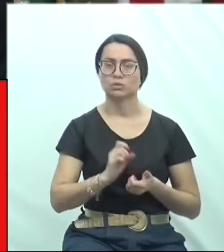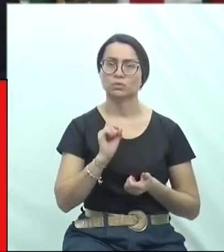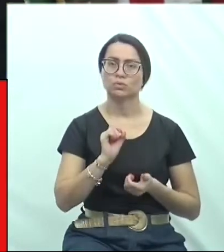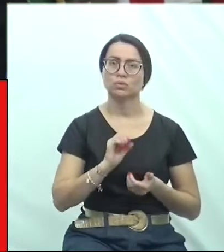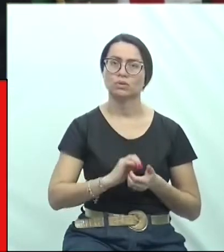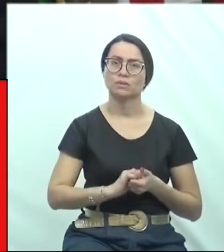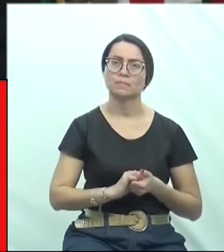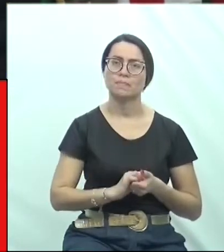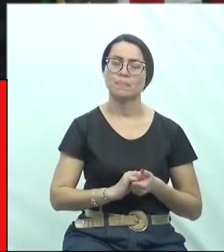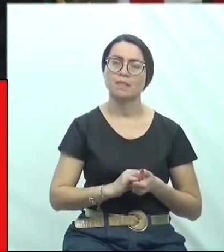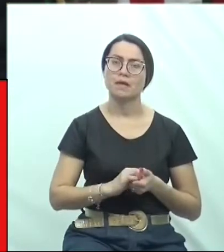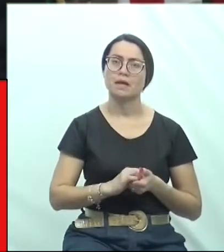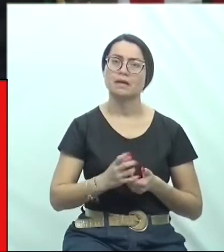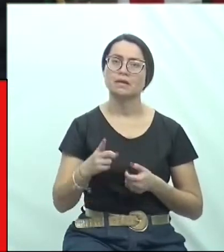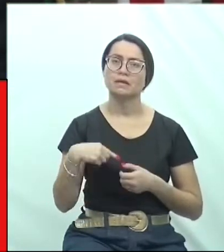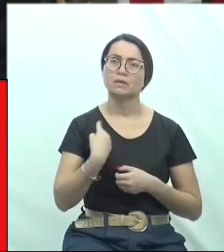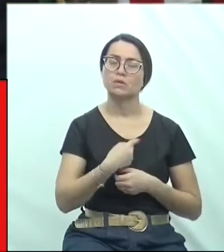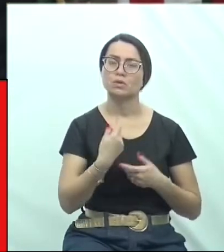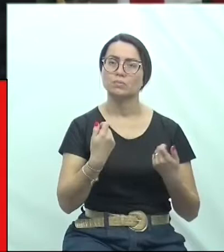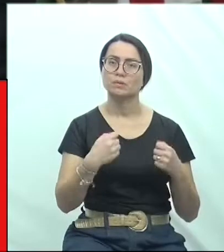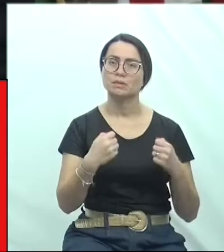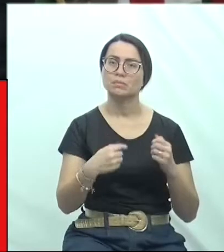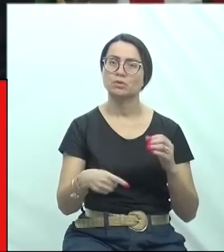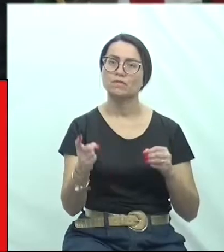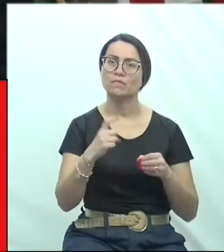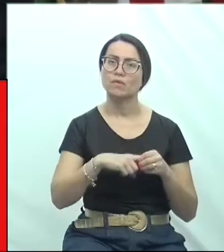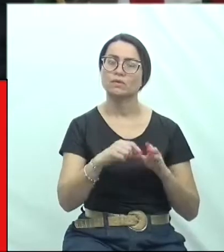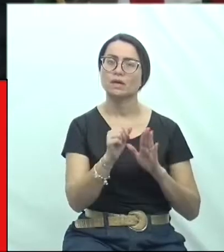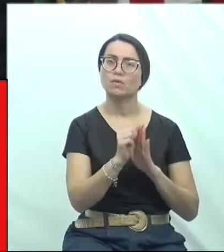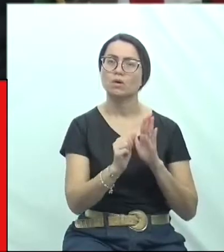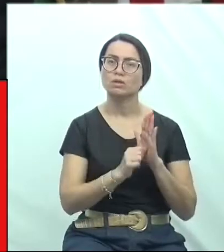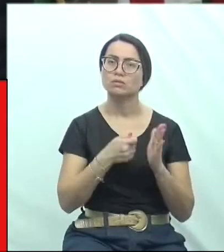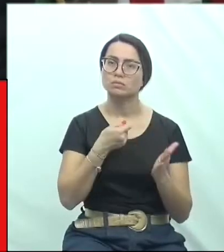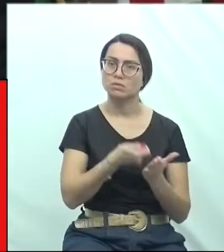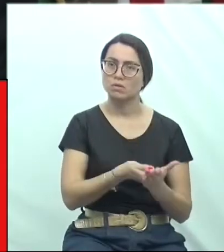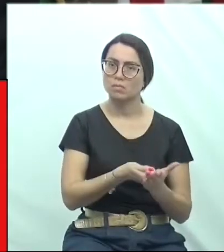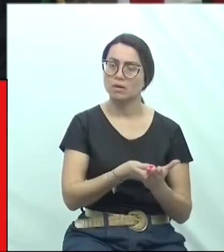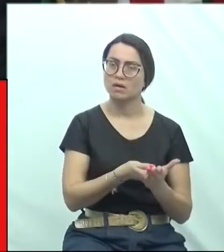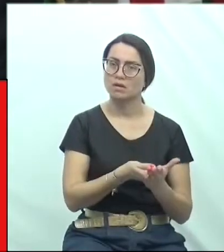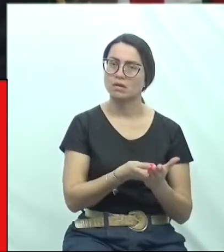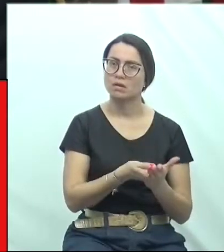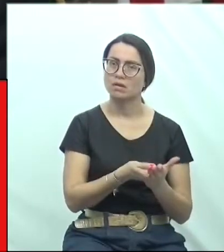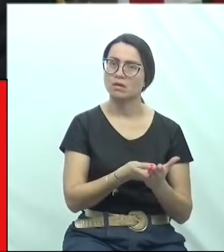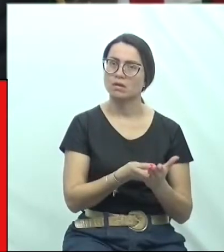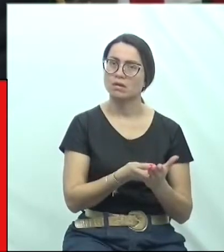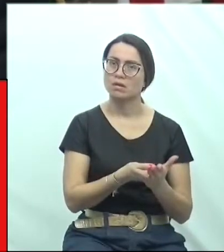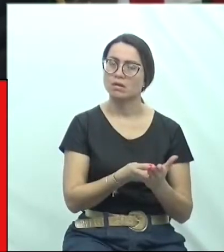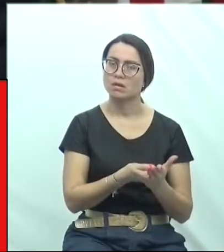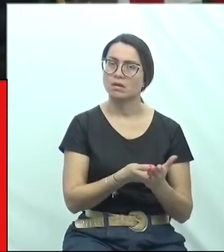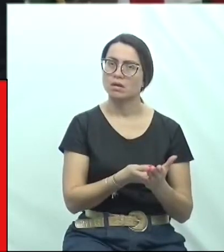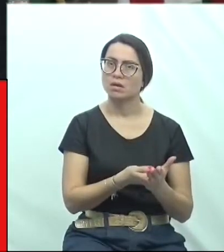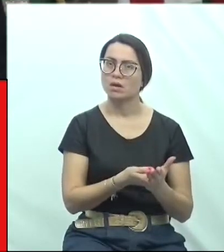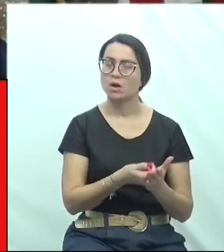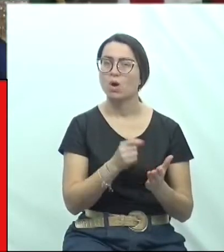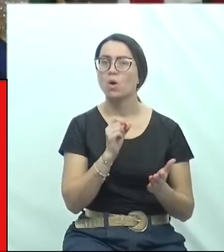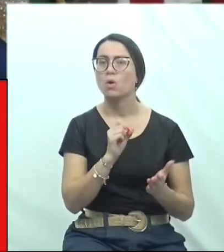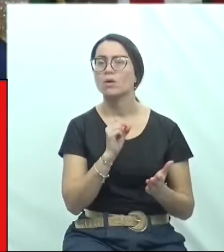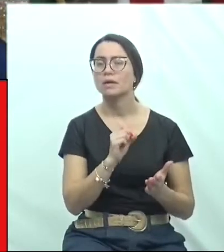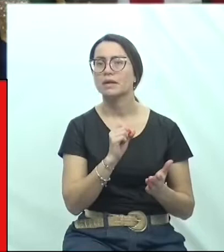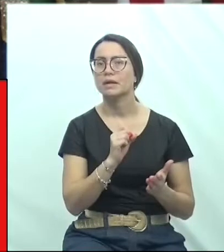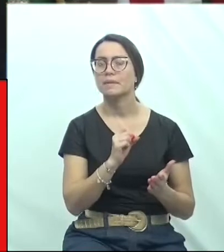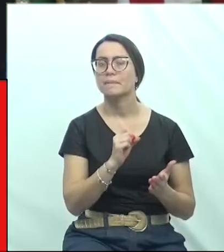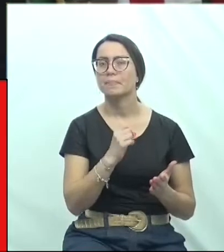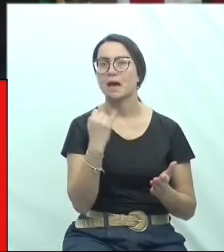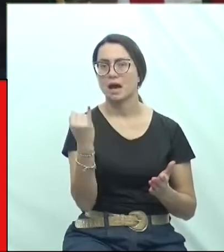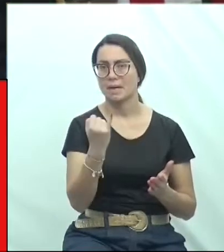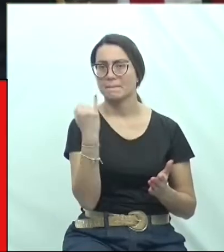deva retornar com um artigo que obrigue o reconhecimento do equipamento, até pelo contato com alguma